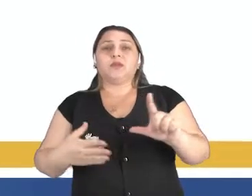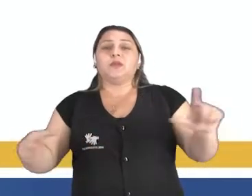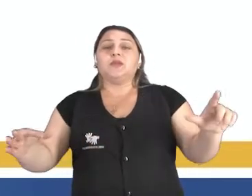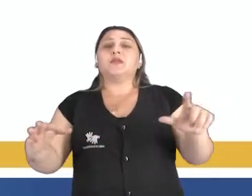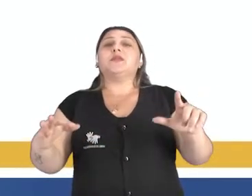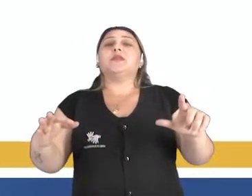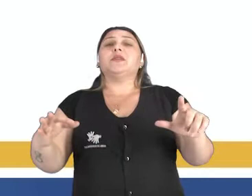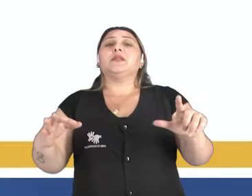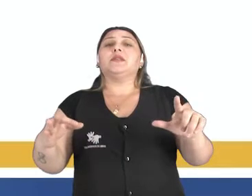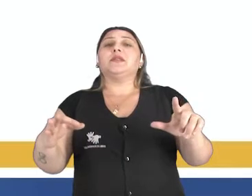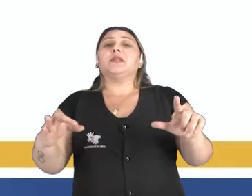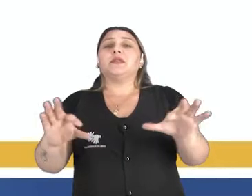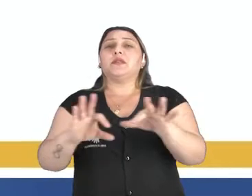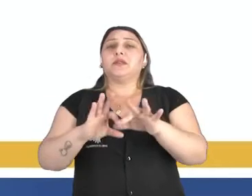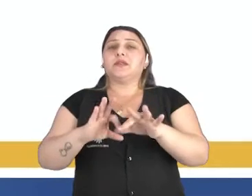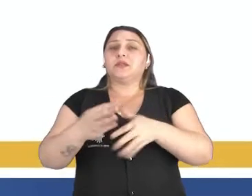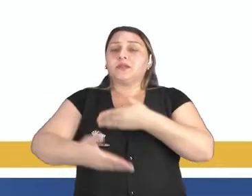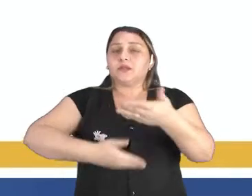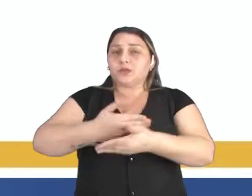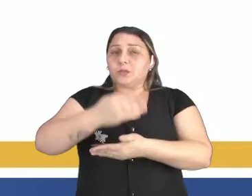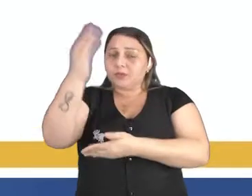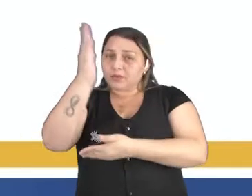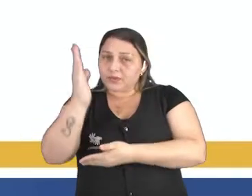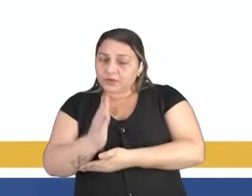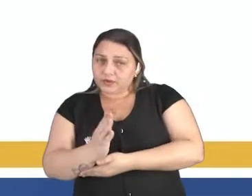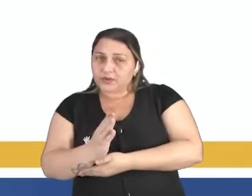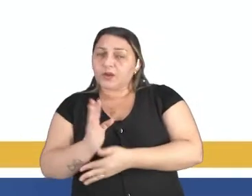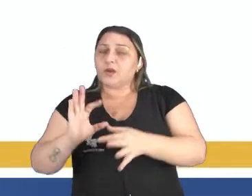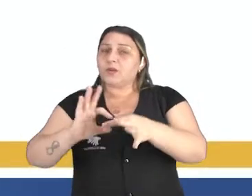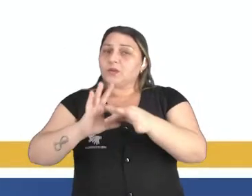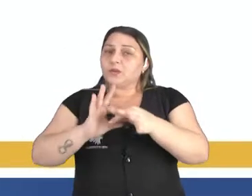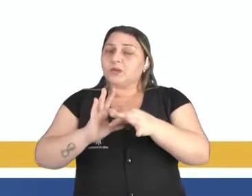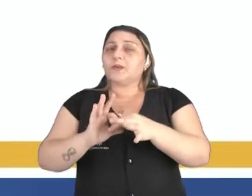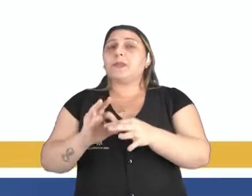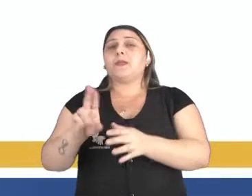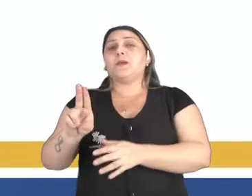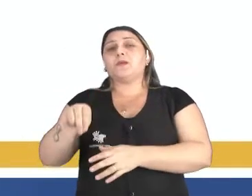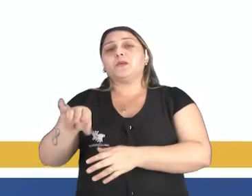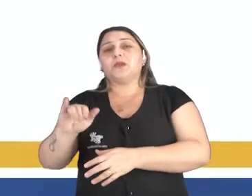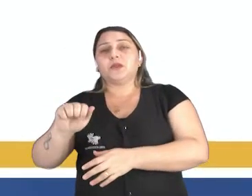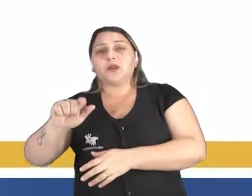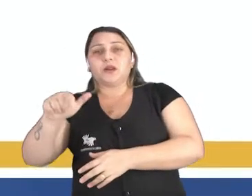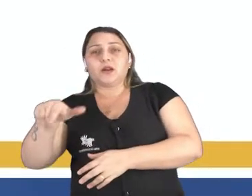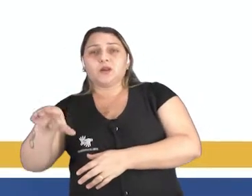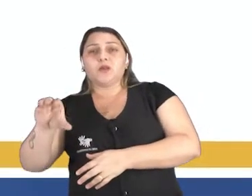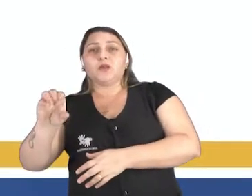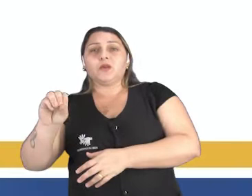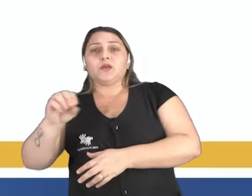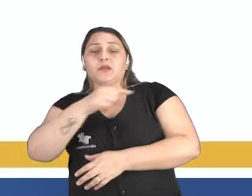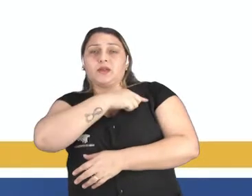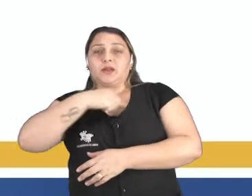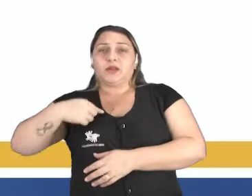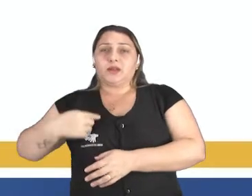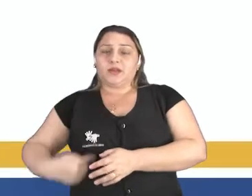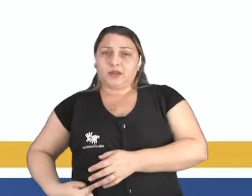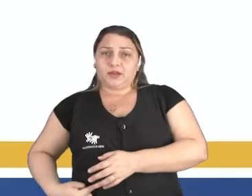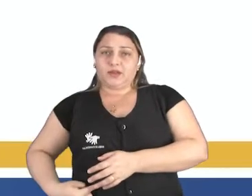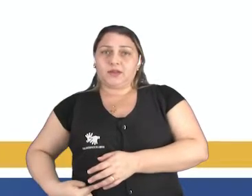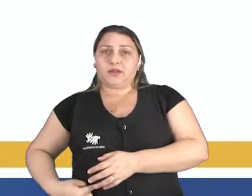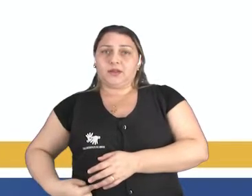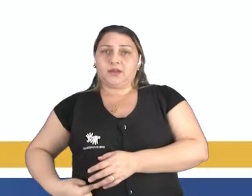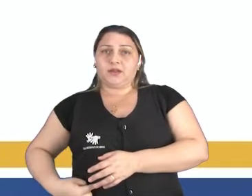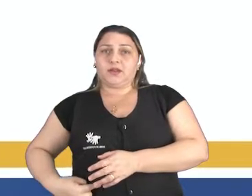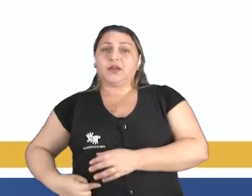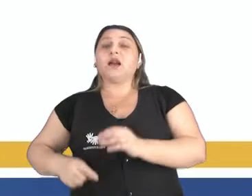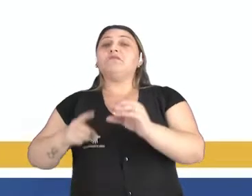das relações diplomáticas, né, do Brasil com a União Soviética e com a China comunista. E